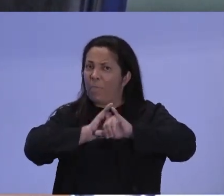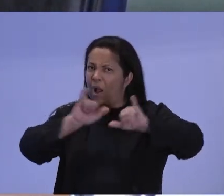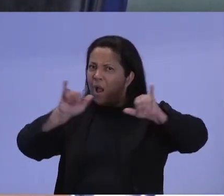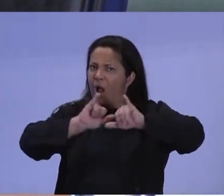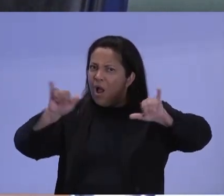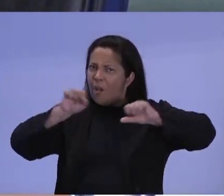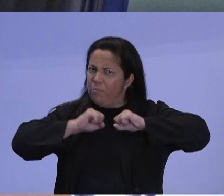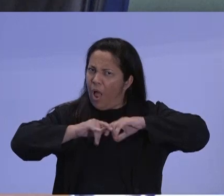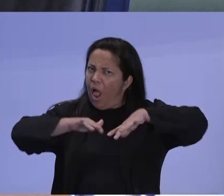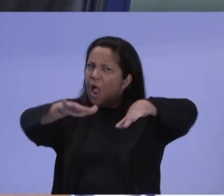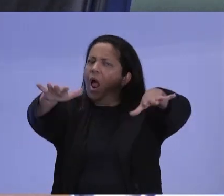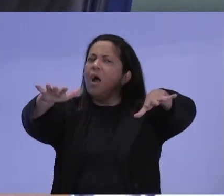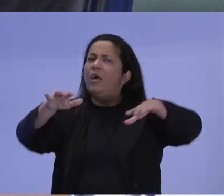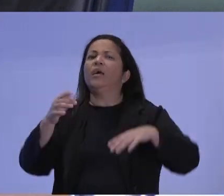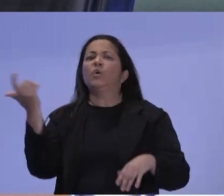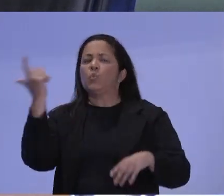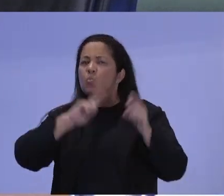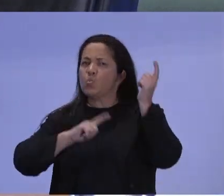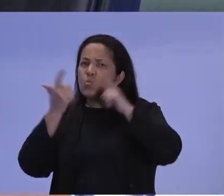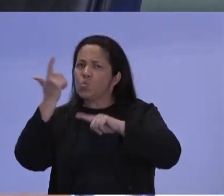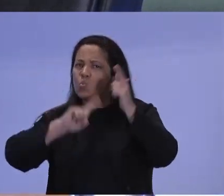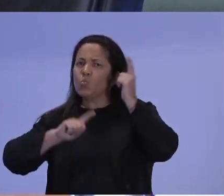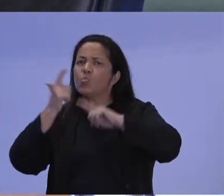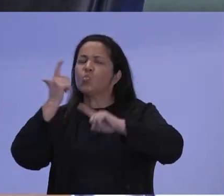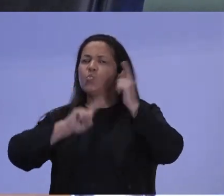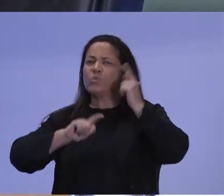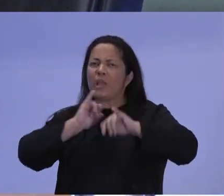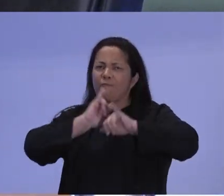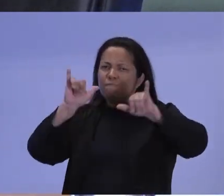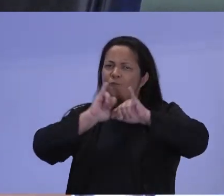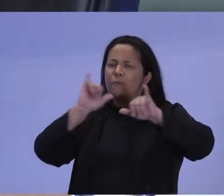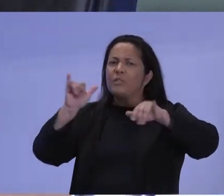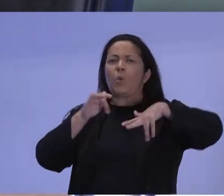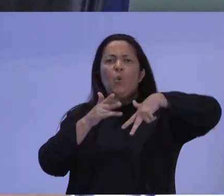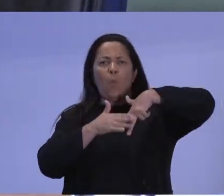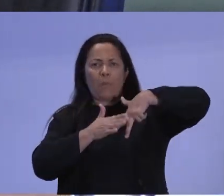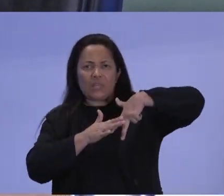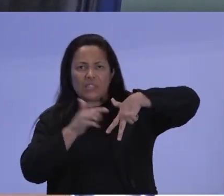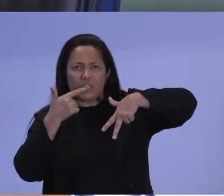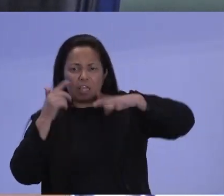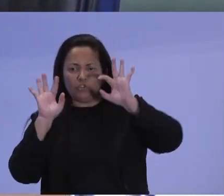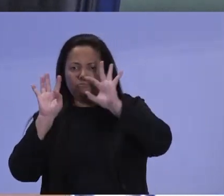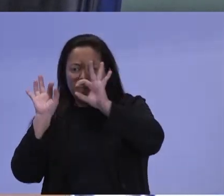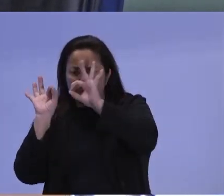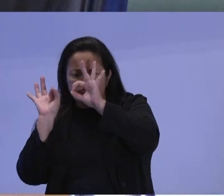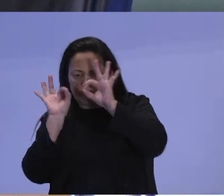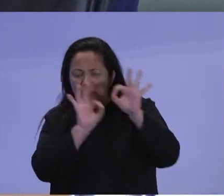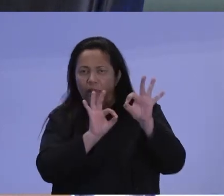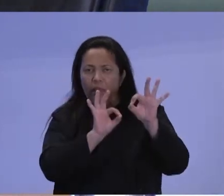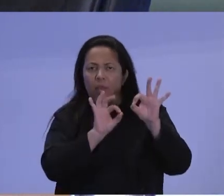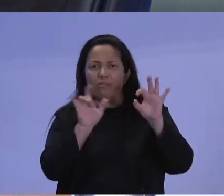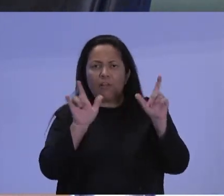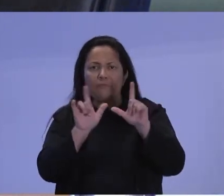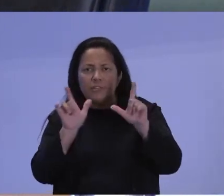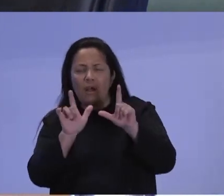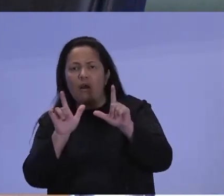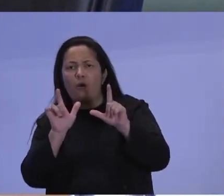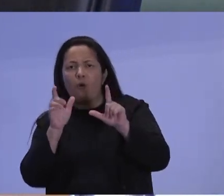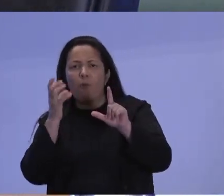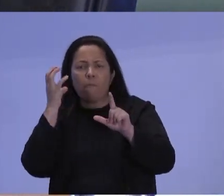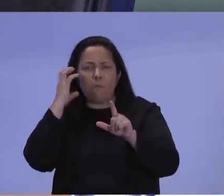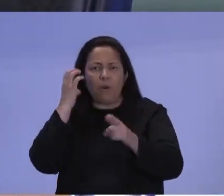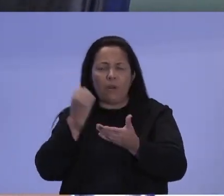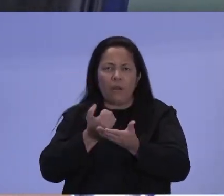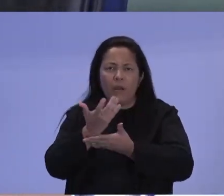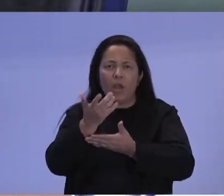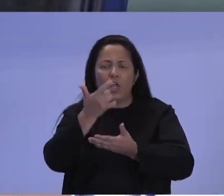realmente ela consegue levar esses pacientes para dentro das unidades básicas. E nós tivemos, acho que